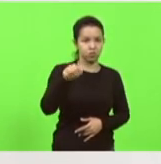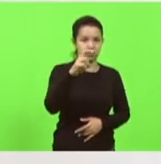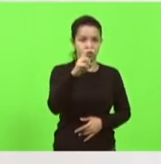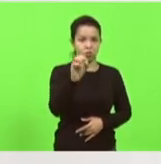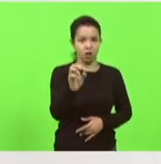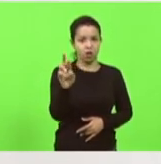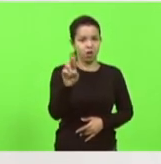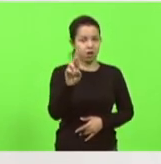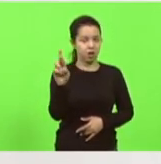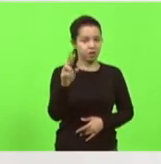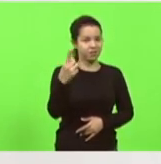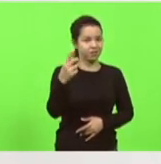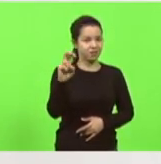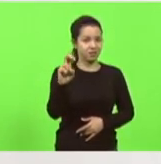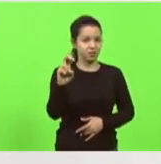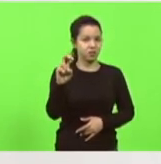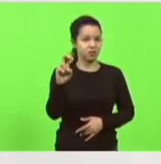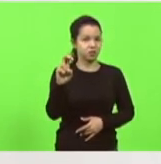R$ 328.382.050,15.